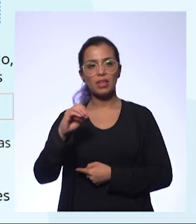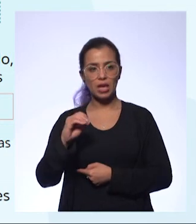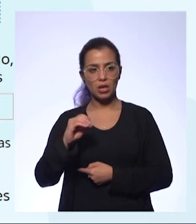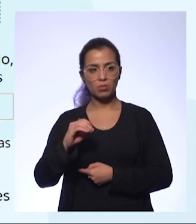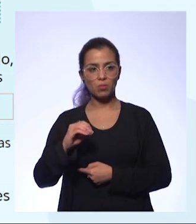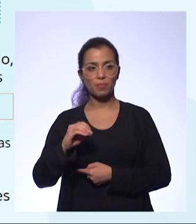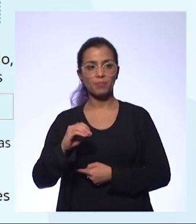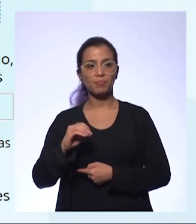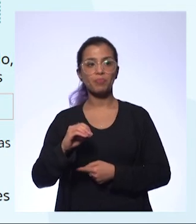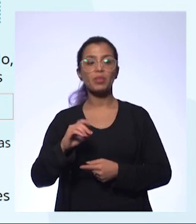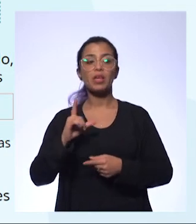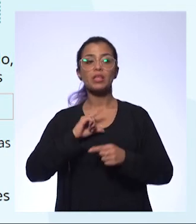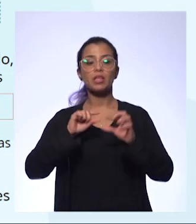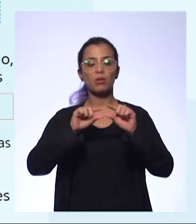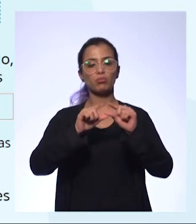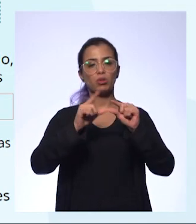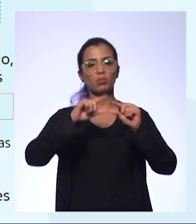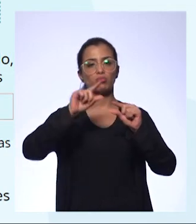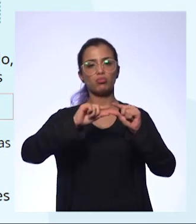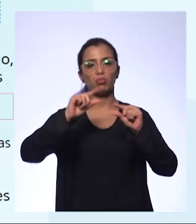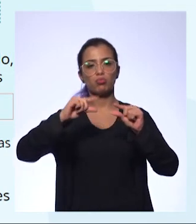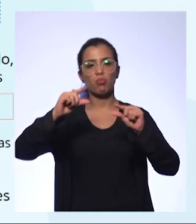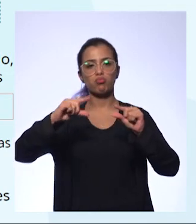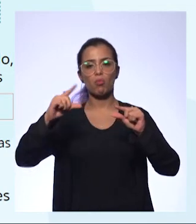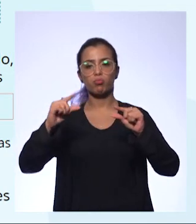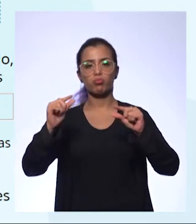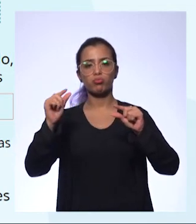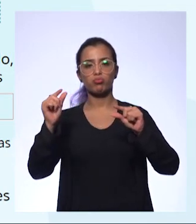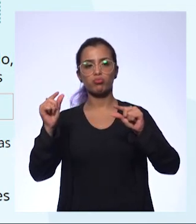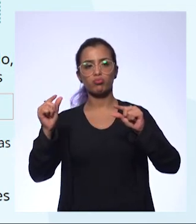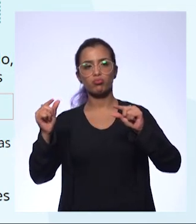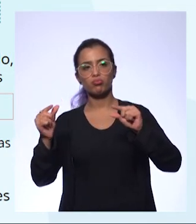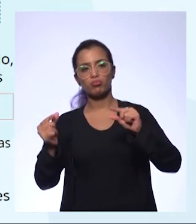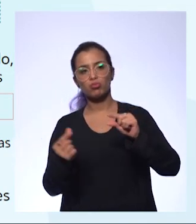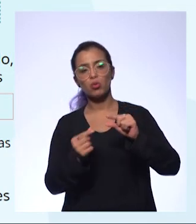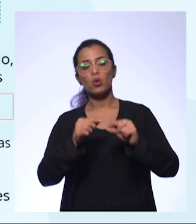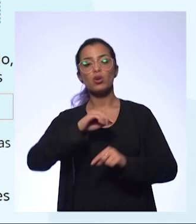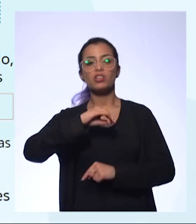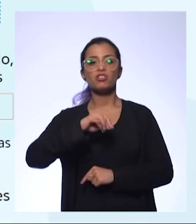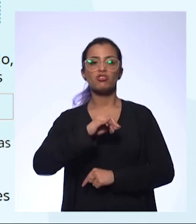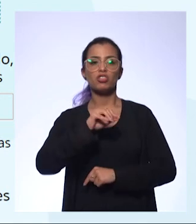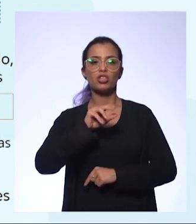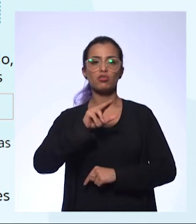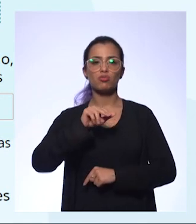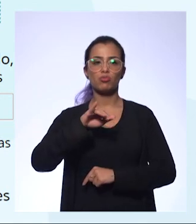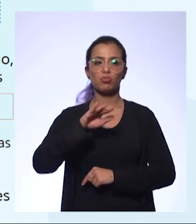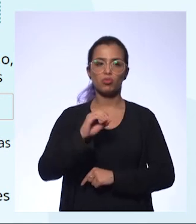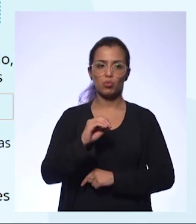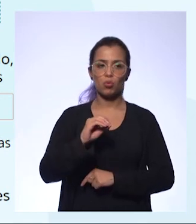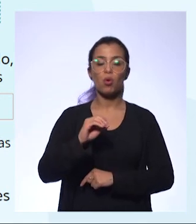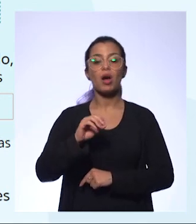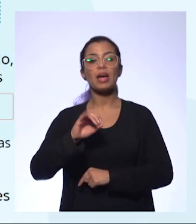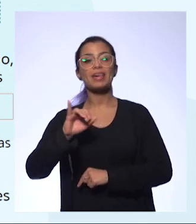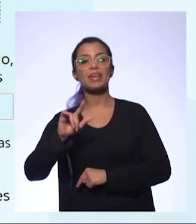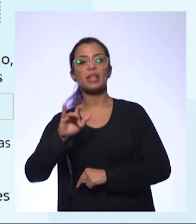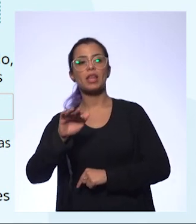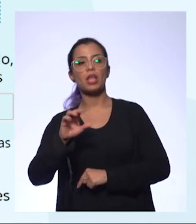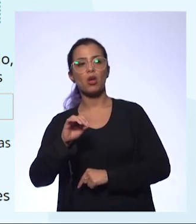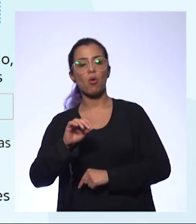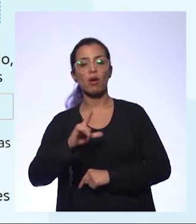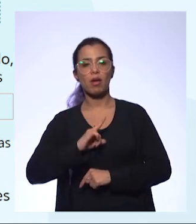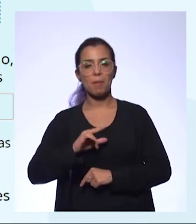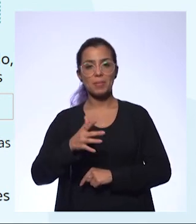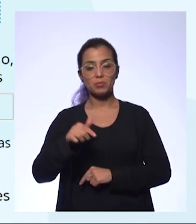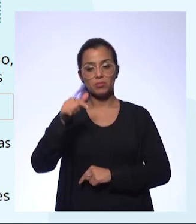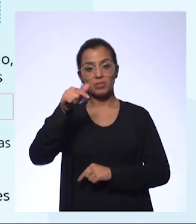delgado, a gente tem o jejuno e o ilho, que tem cerca ali de 7 metros, onde